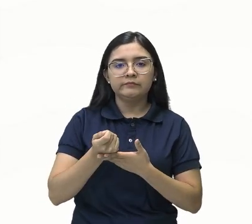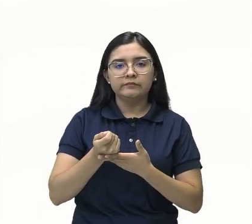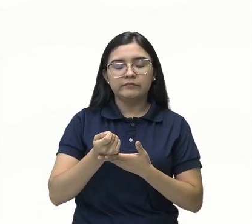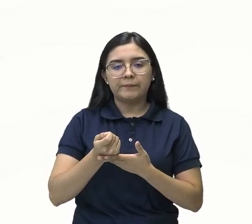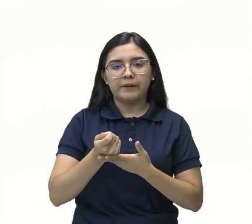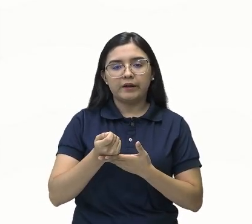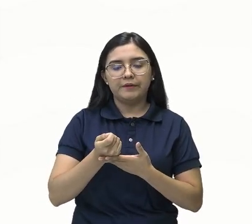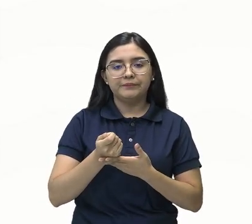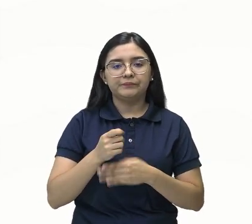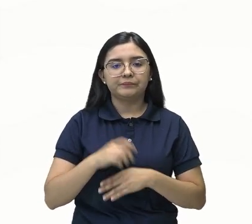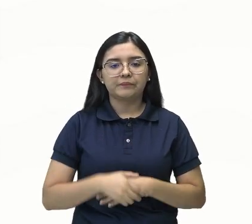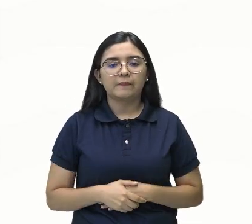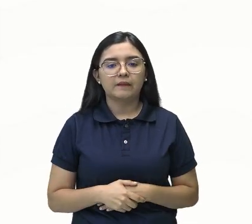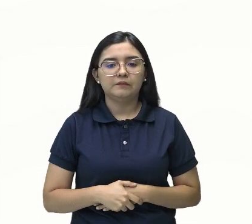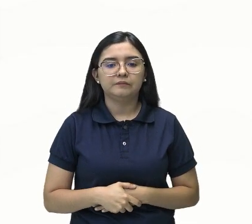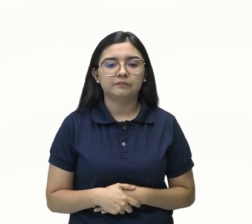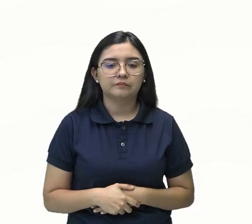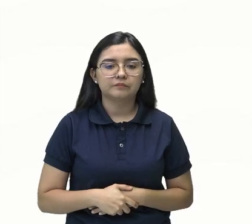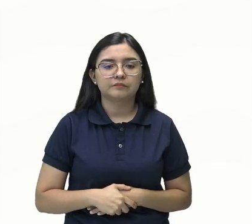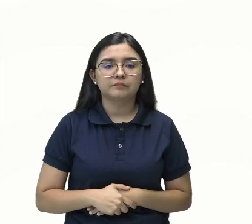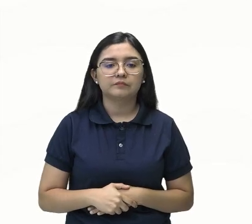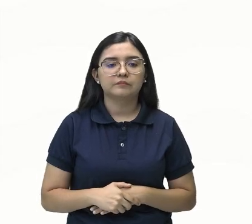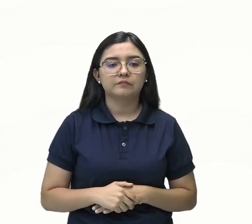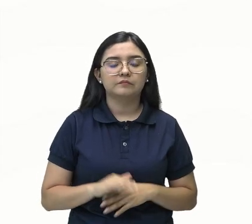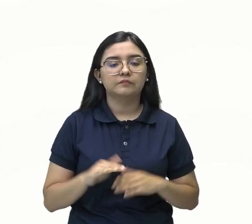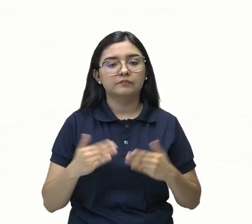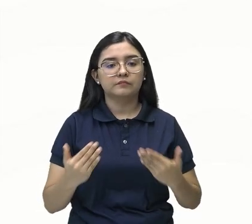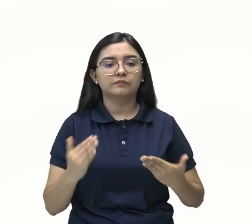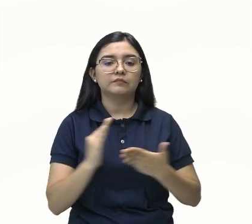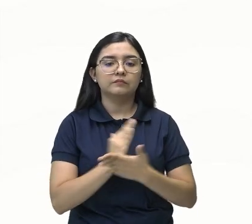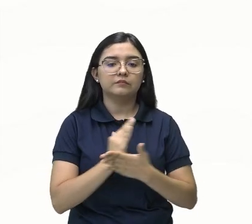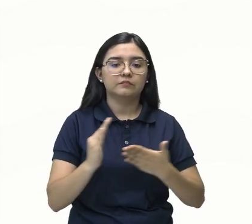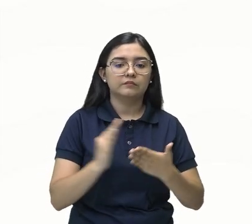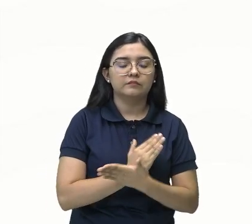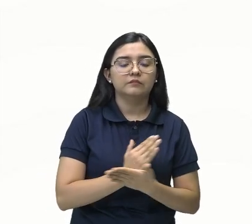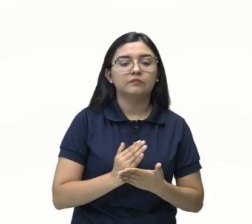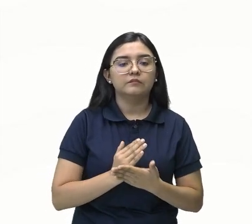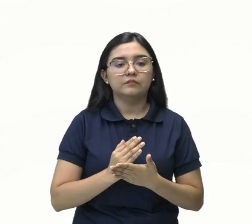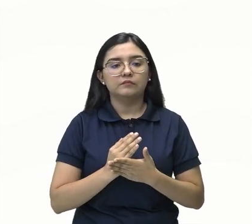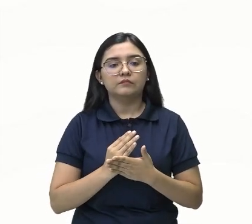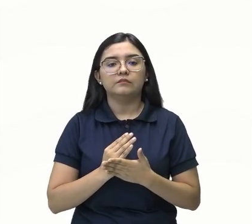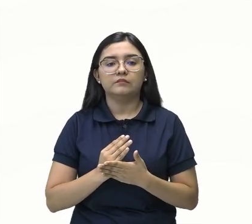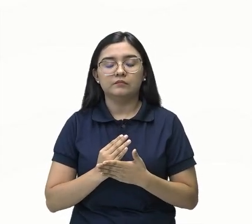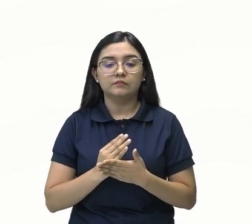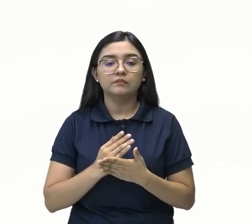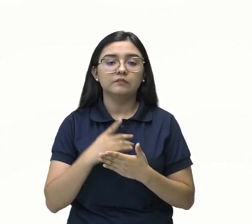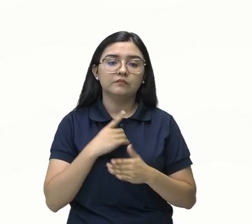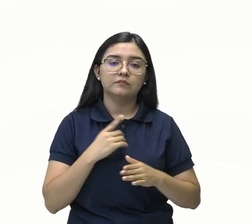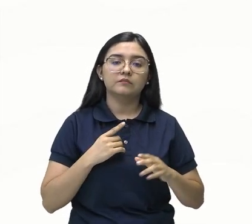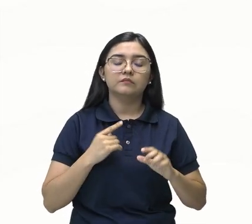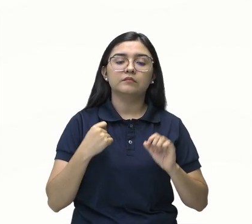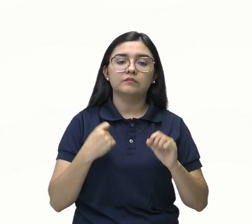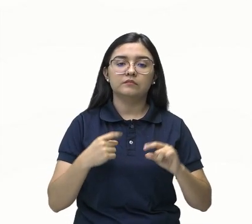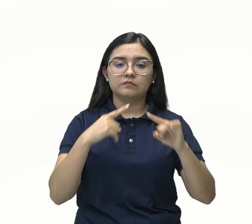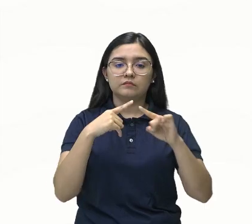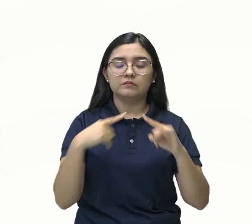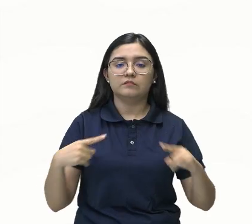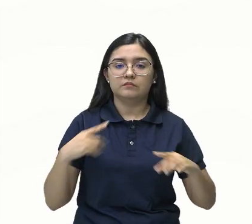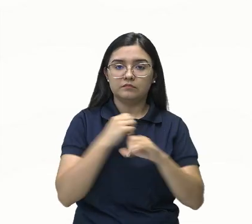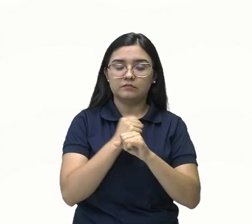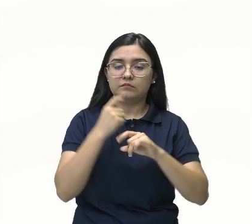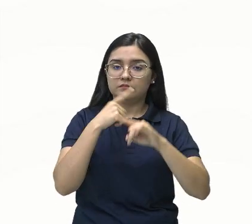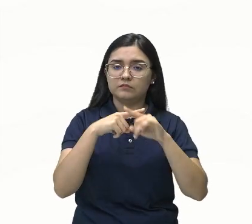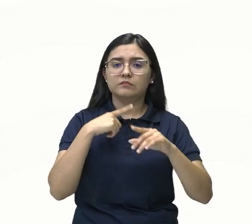né? Então, normalmente nos problemas envolvendo regra de 3, há uma pergunta. Então, se há uma